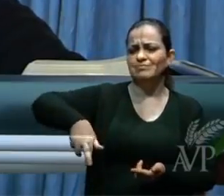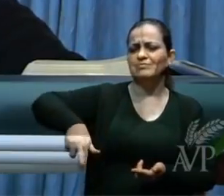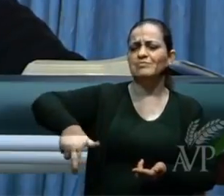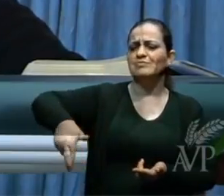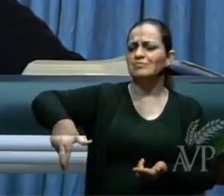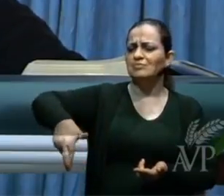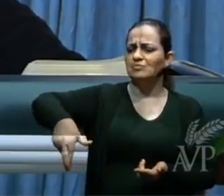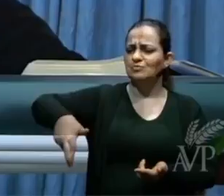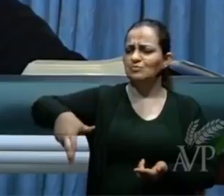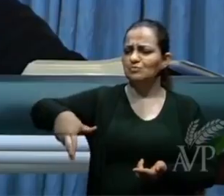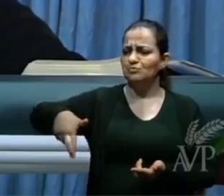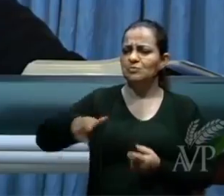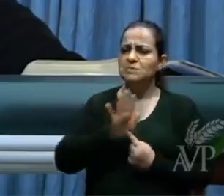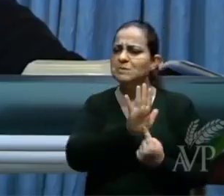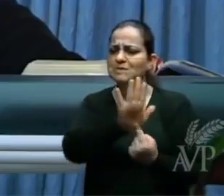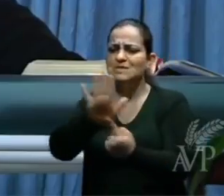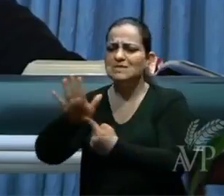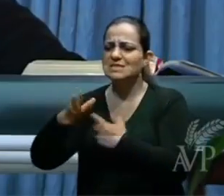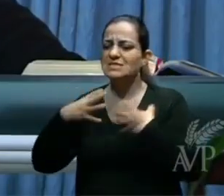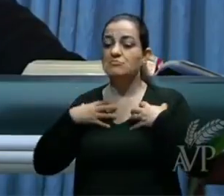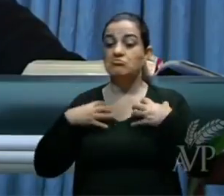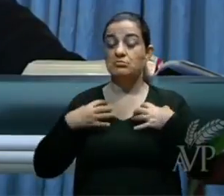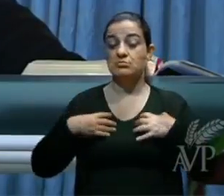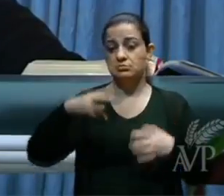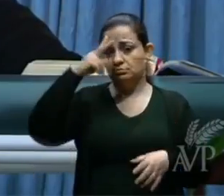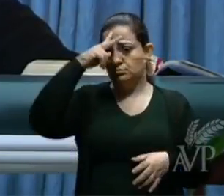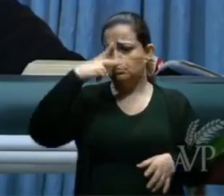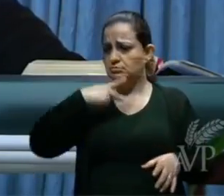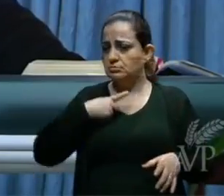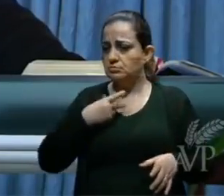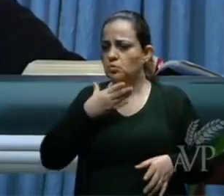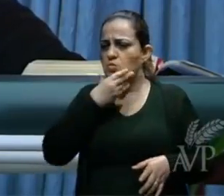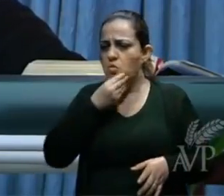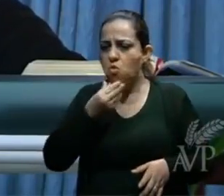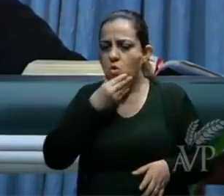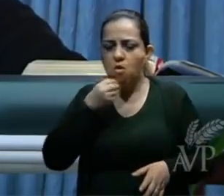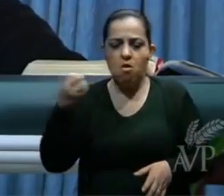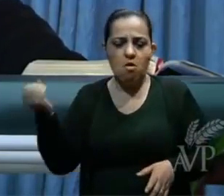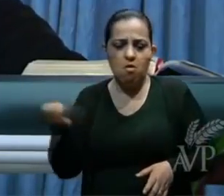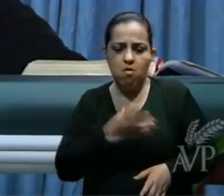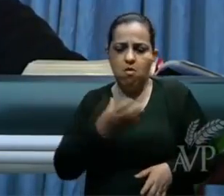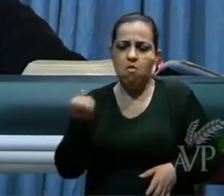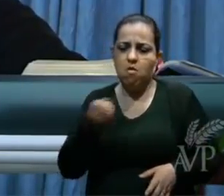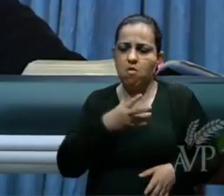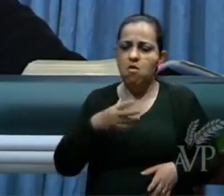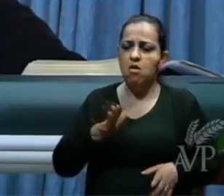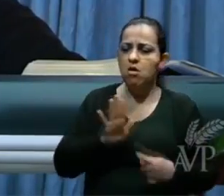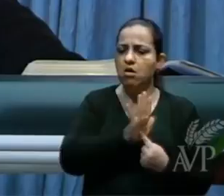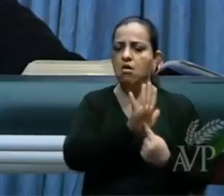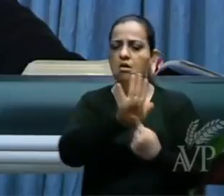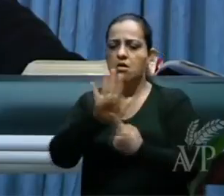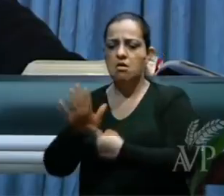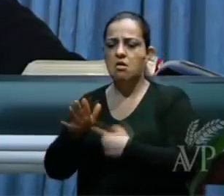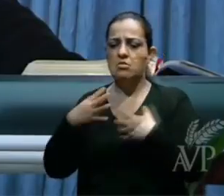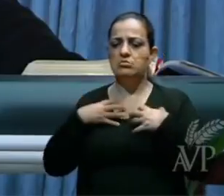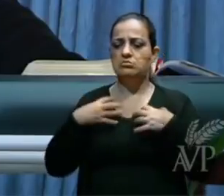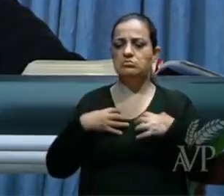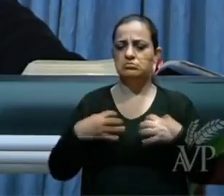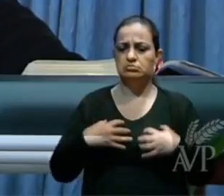expor o seu corpo homens modernos expondo seu corpo